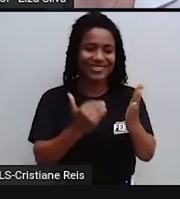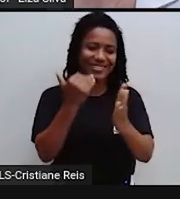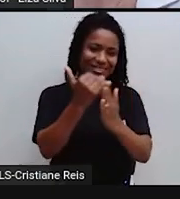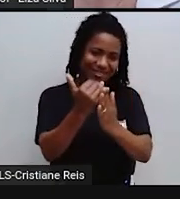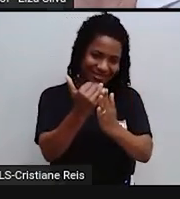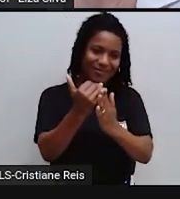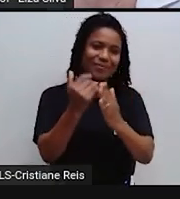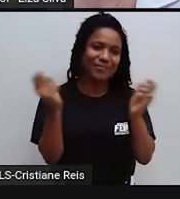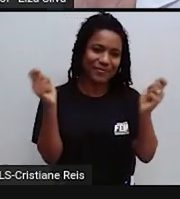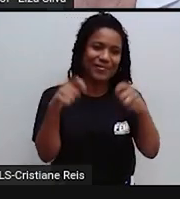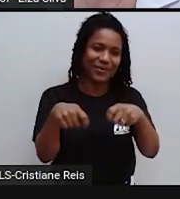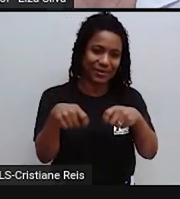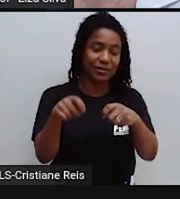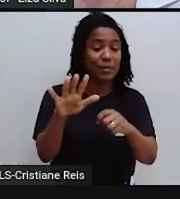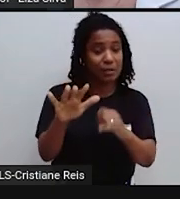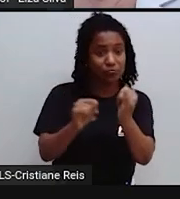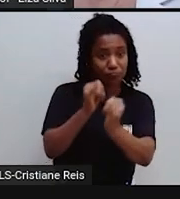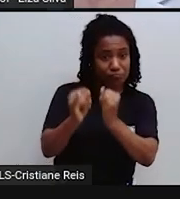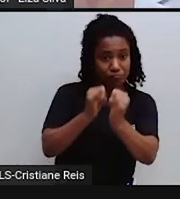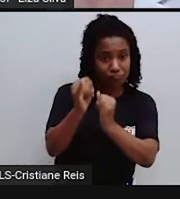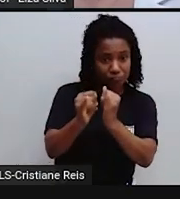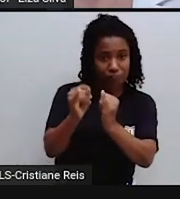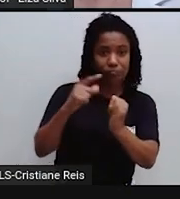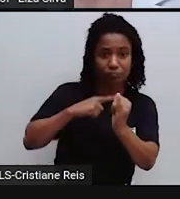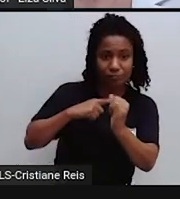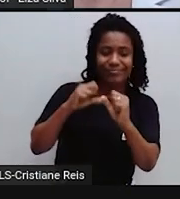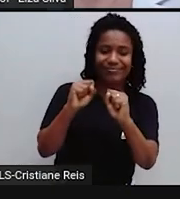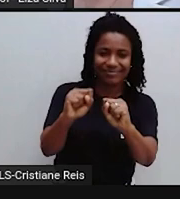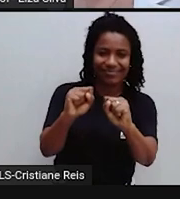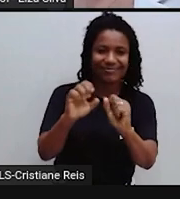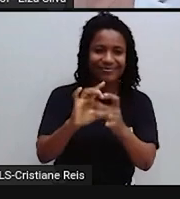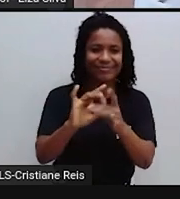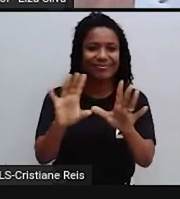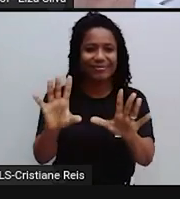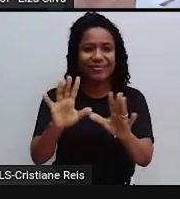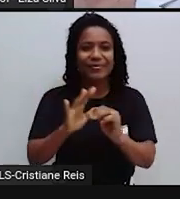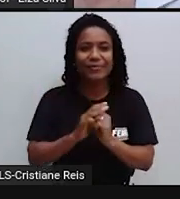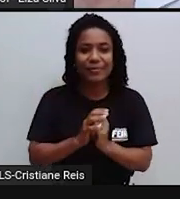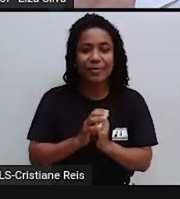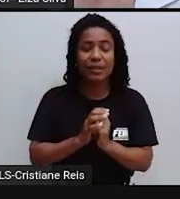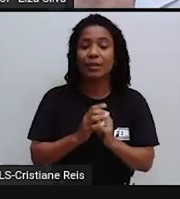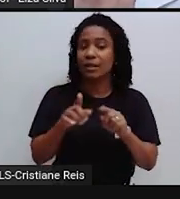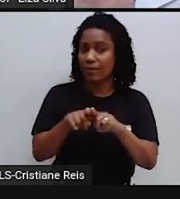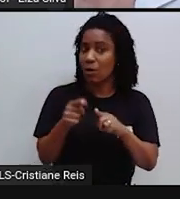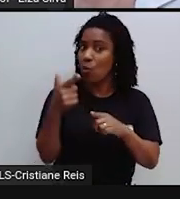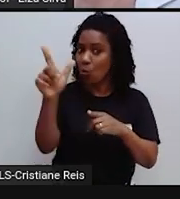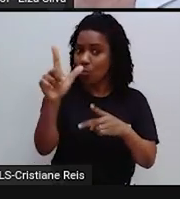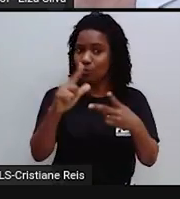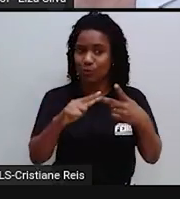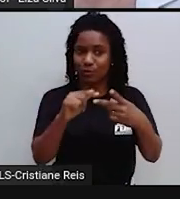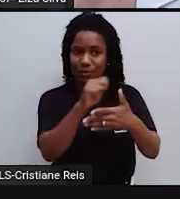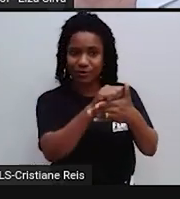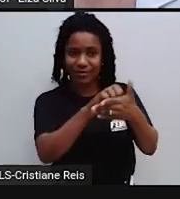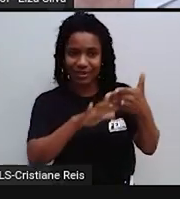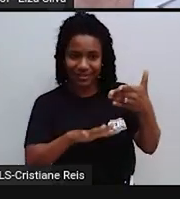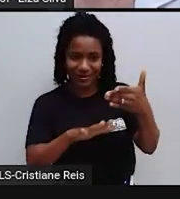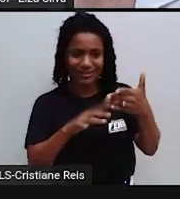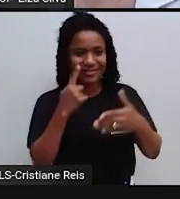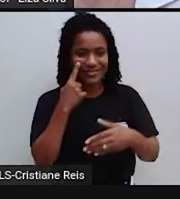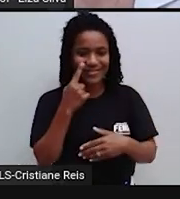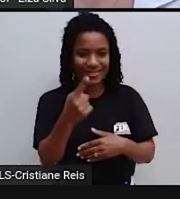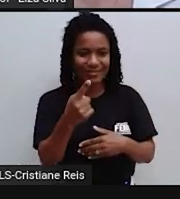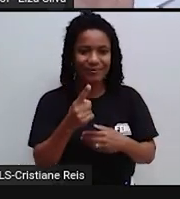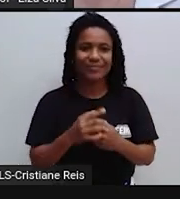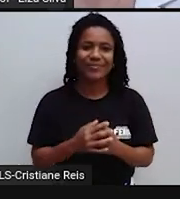caso você tenha acesso à internet. Além desse desafio, segue outro. Today you are going to describe